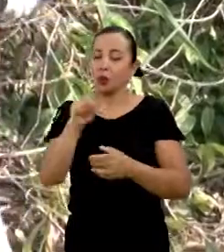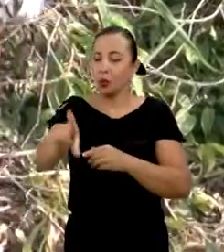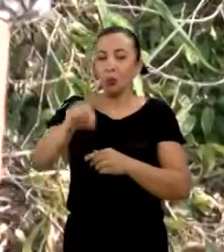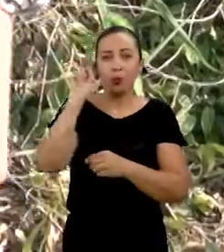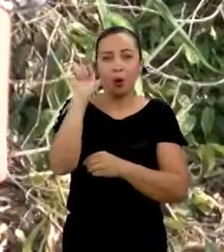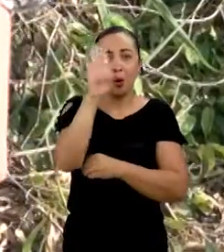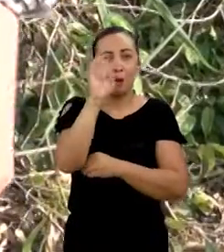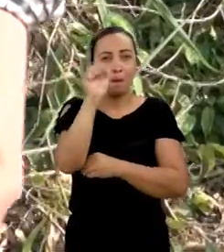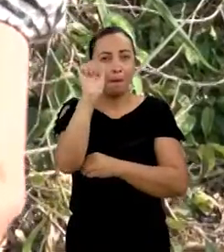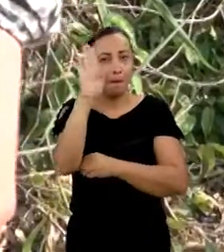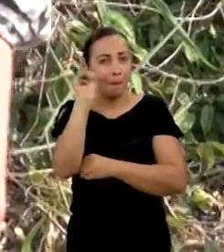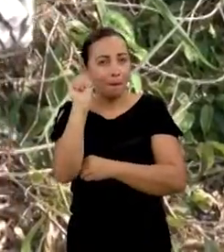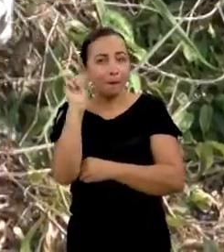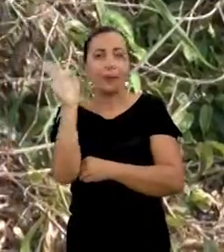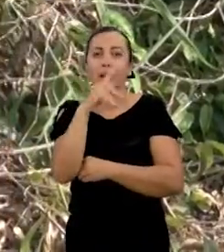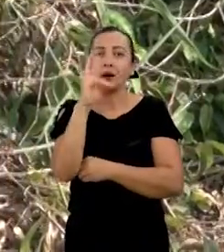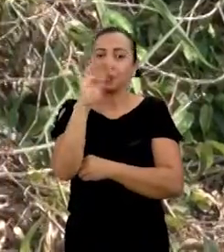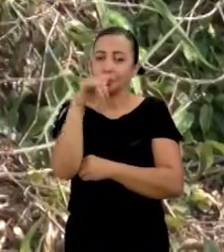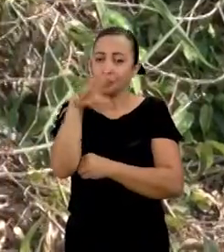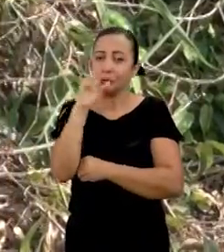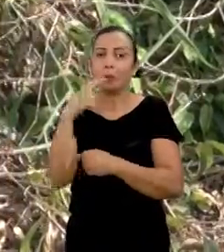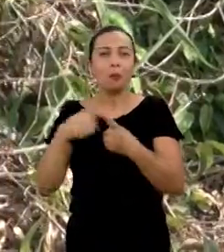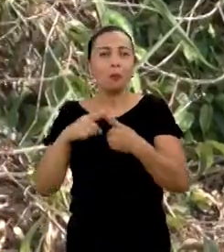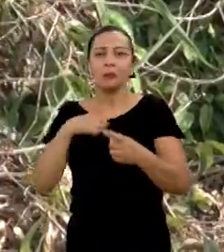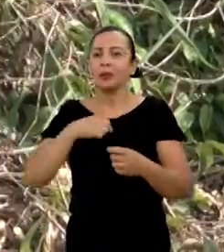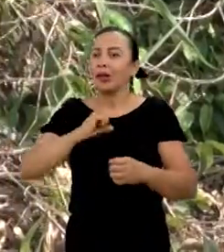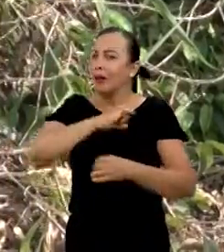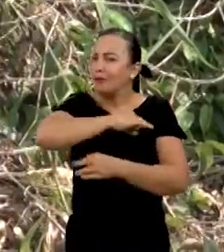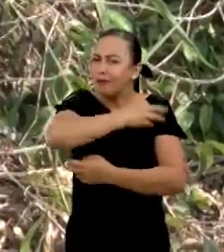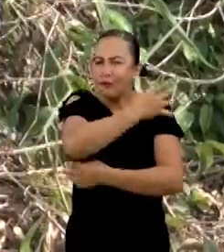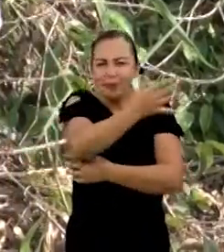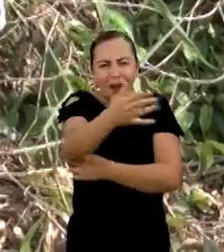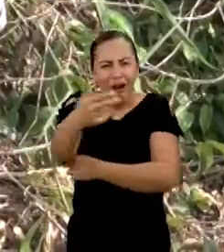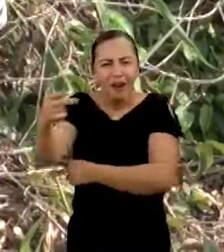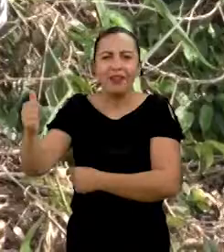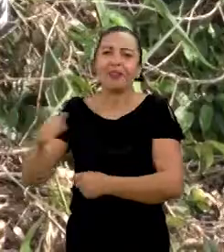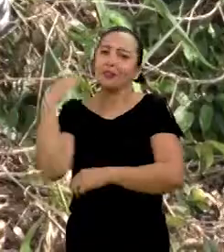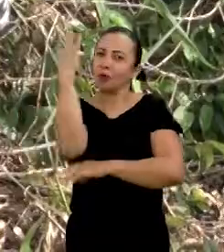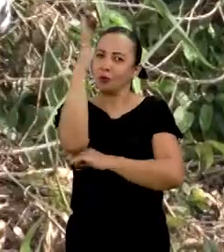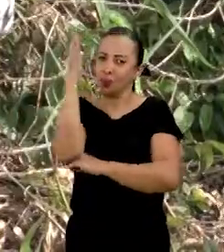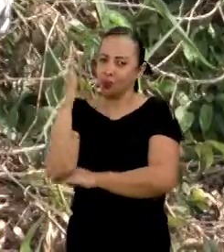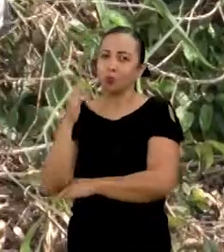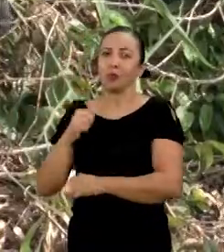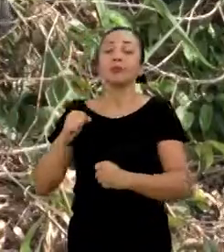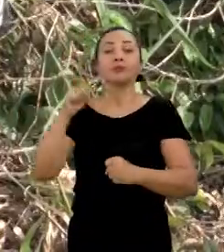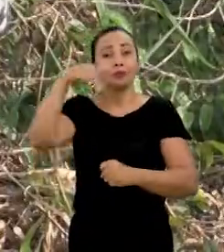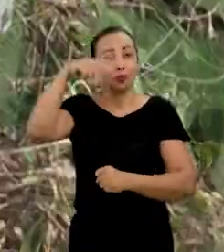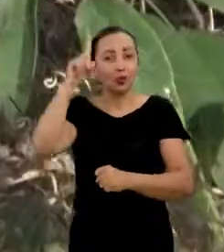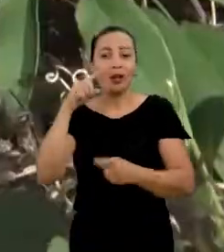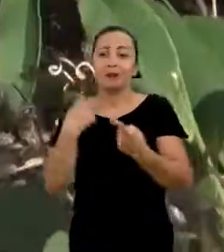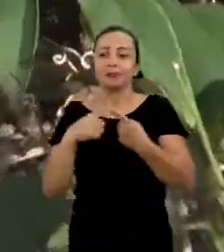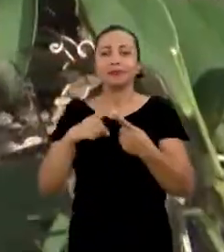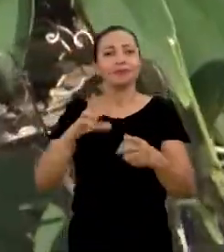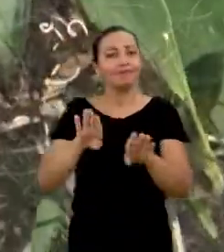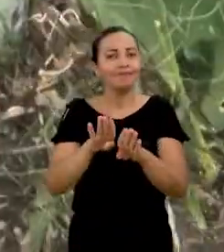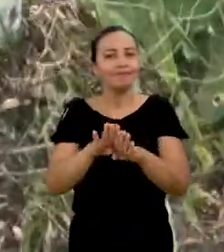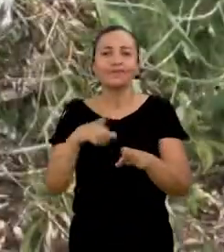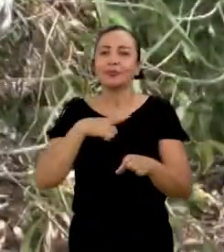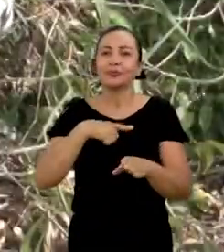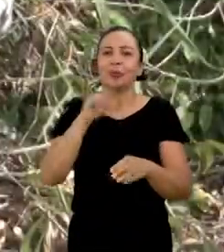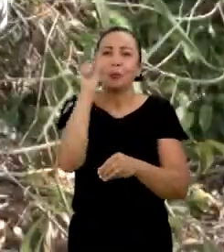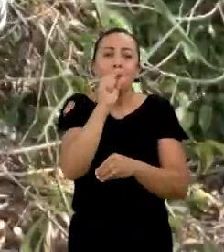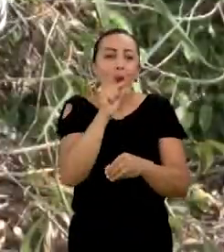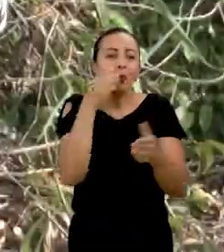barbatimão, por ela ser amplamente distribuída no Nordeste, e um outro motivo é porque havia pouquíssimos estudos